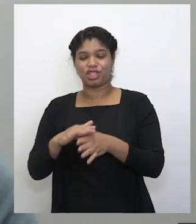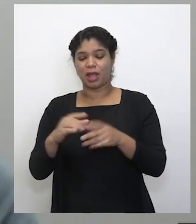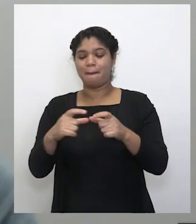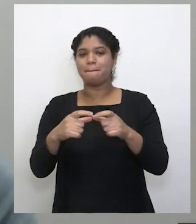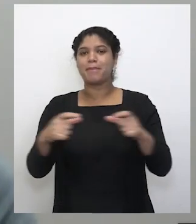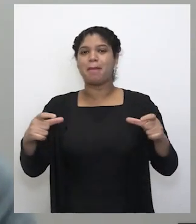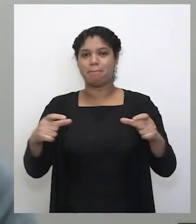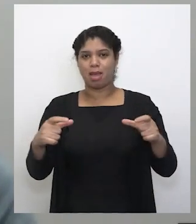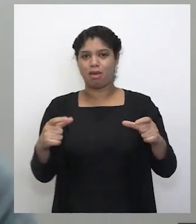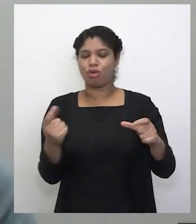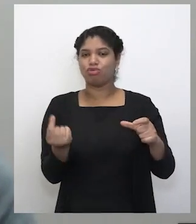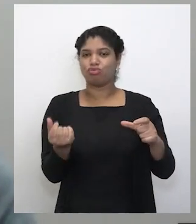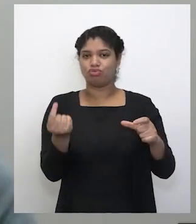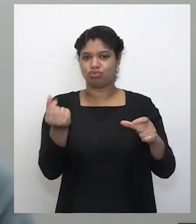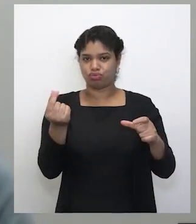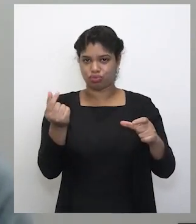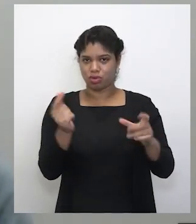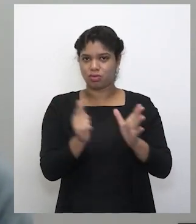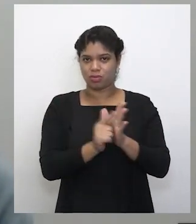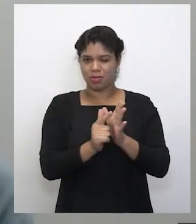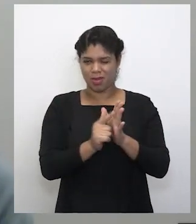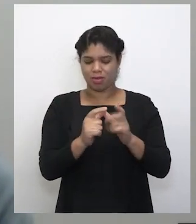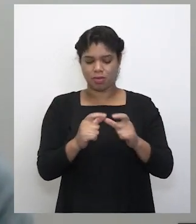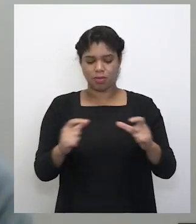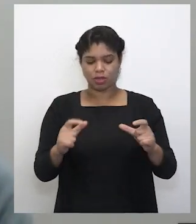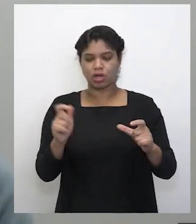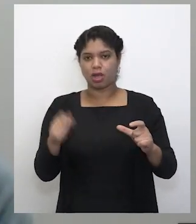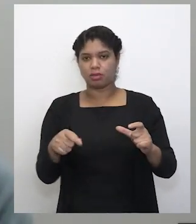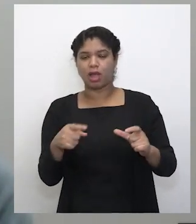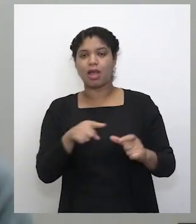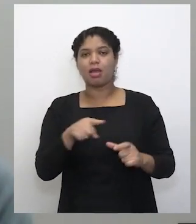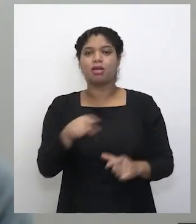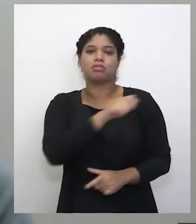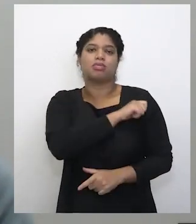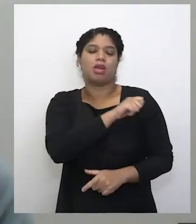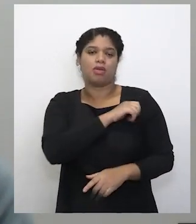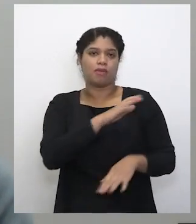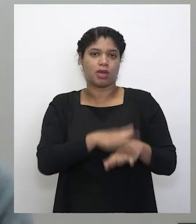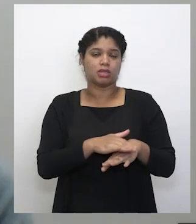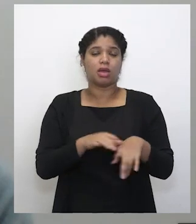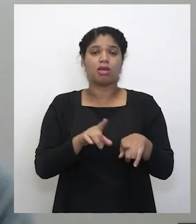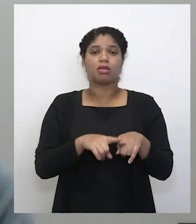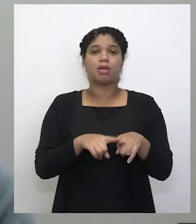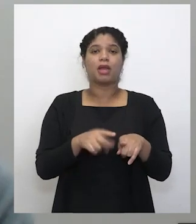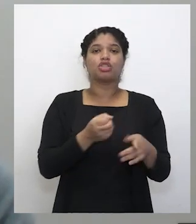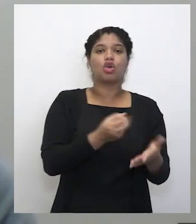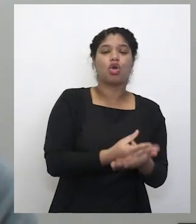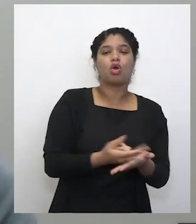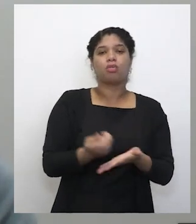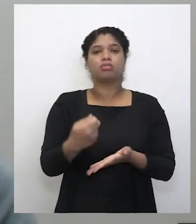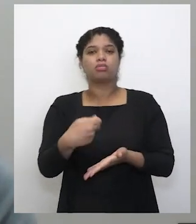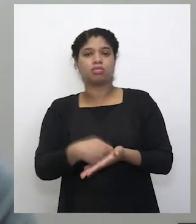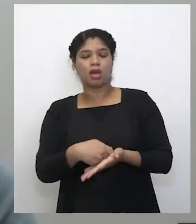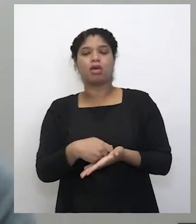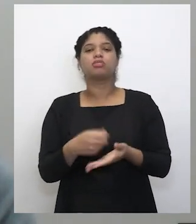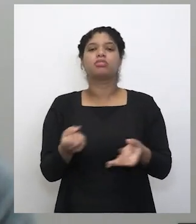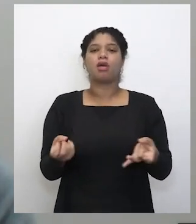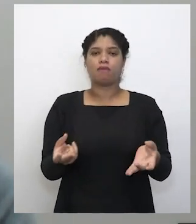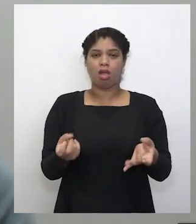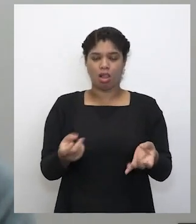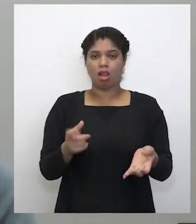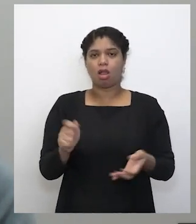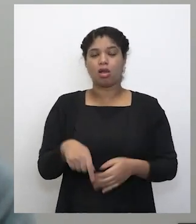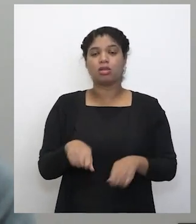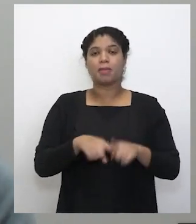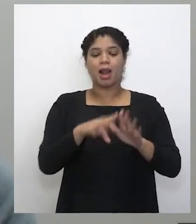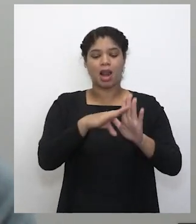professora Débora comenta compra e venda de brinquedos trazidos por eles, notas de valores de moedas. A professora Mônica comenta lista